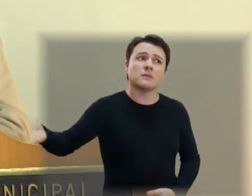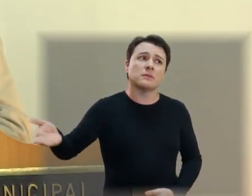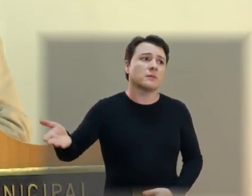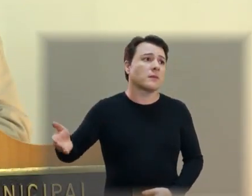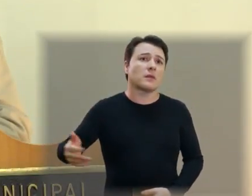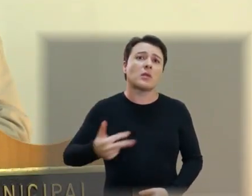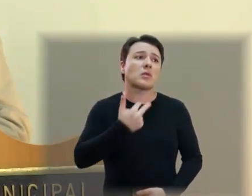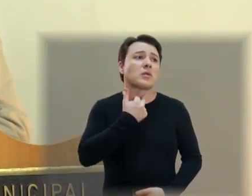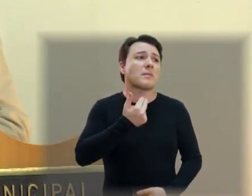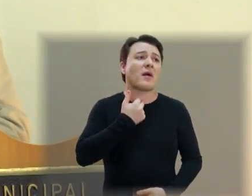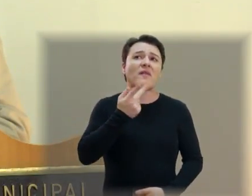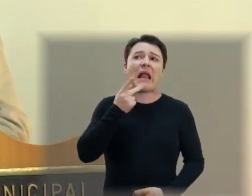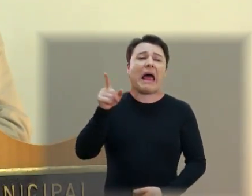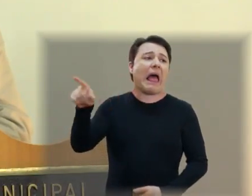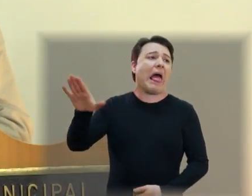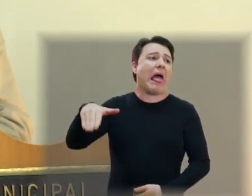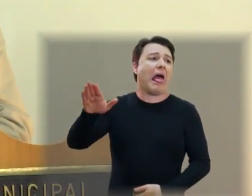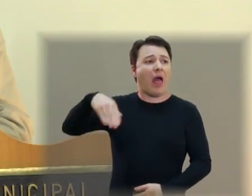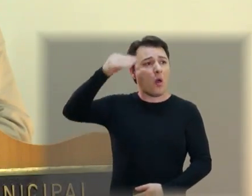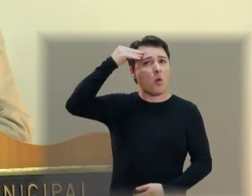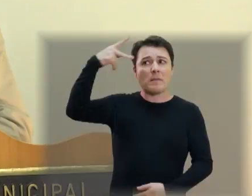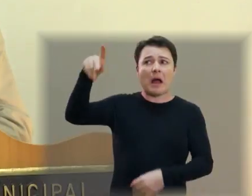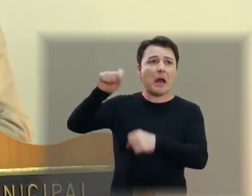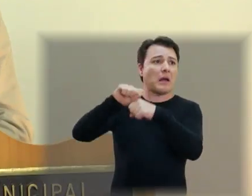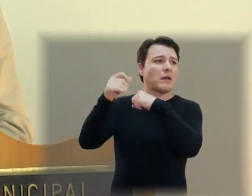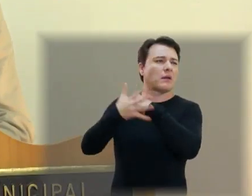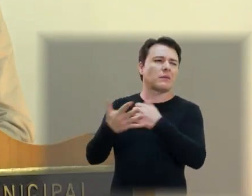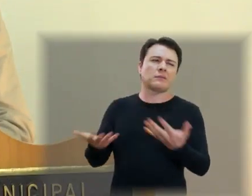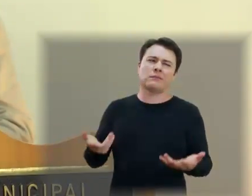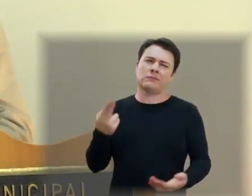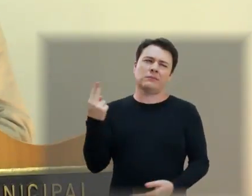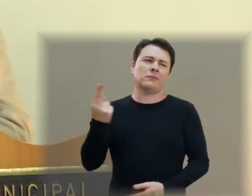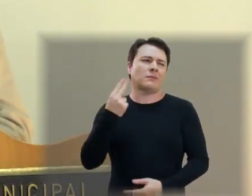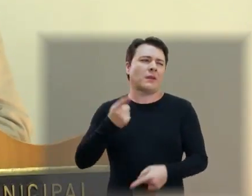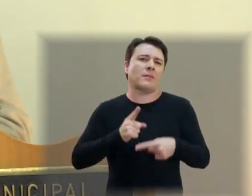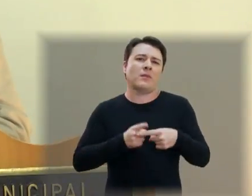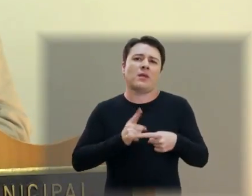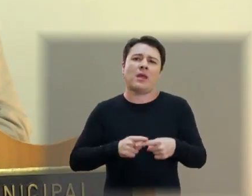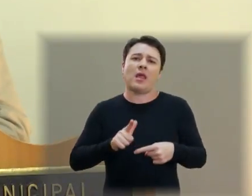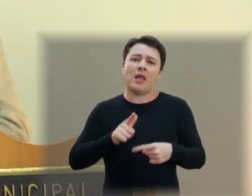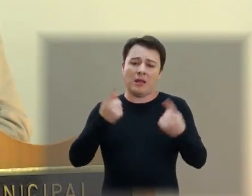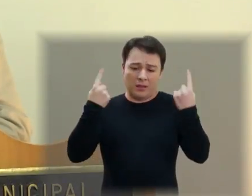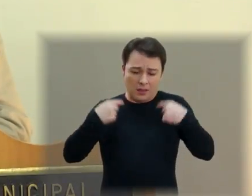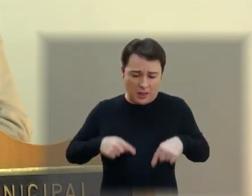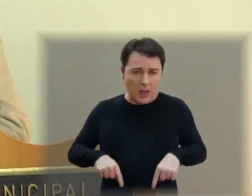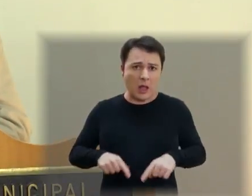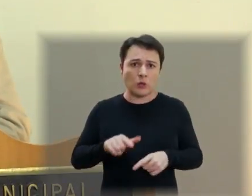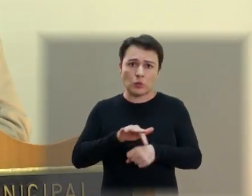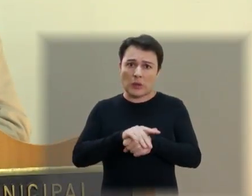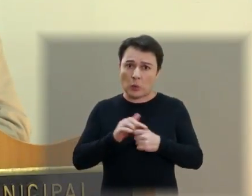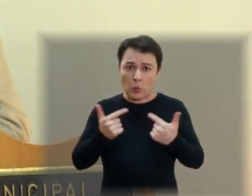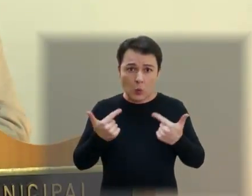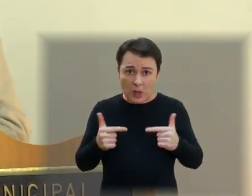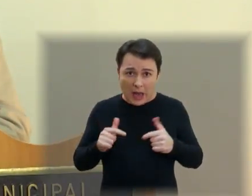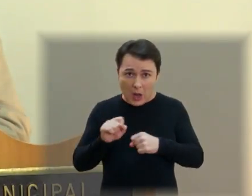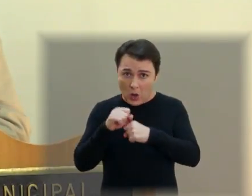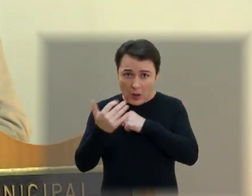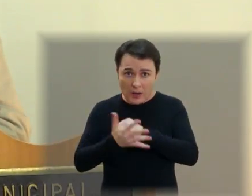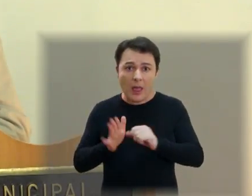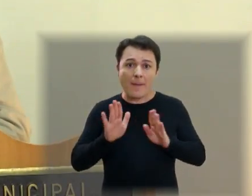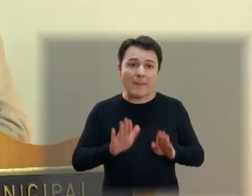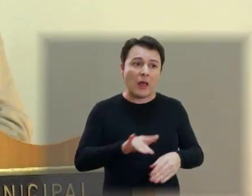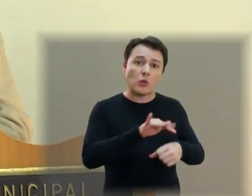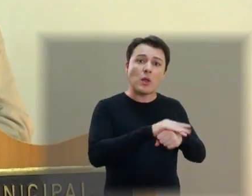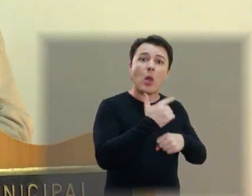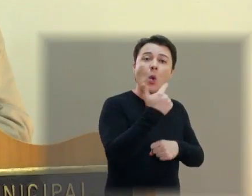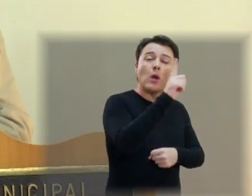pode jogar a culpa na pandemia, porque não dá agravamento na pandemia, vai dar agravamento em outra situação. Não é verdade? Então, nós precisamos realmente